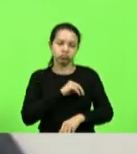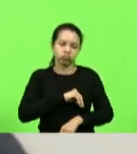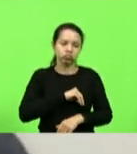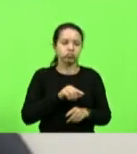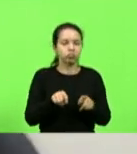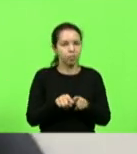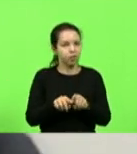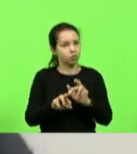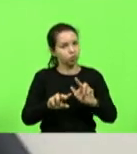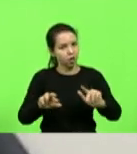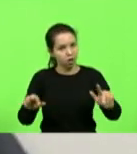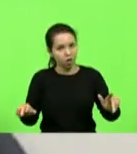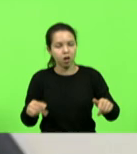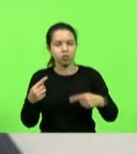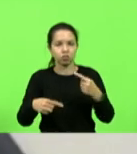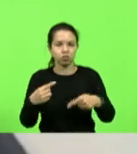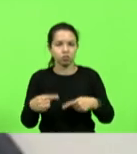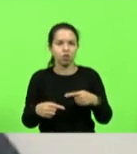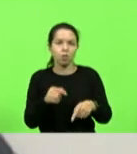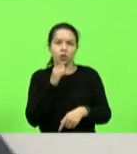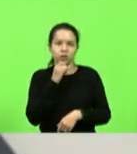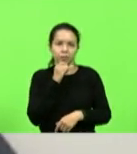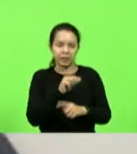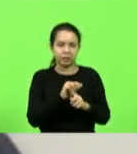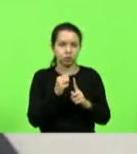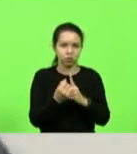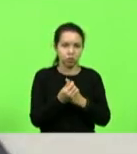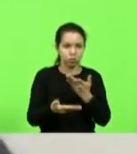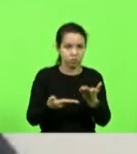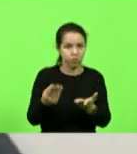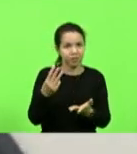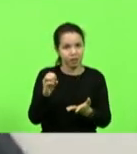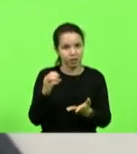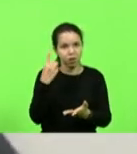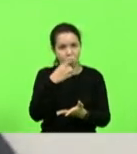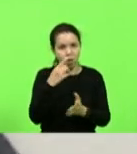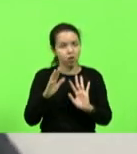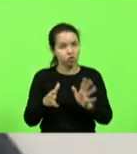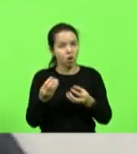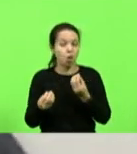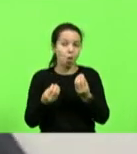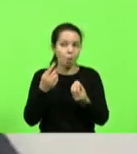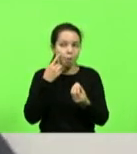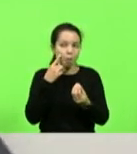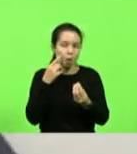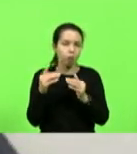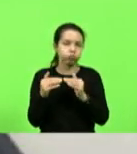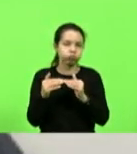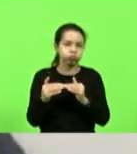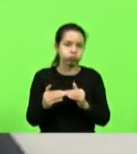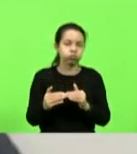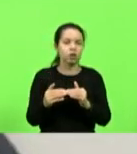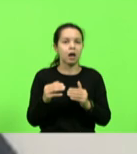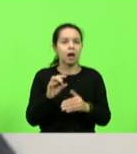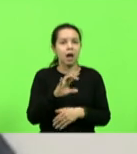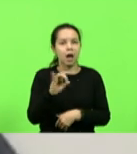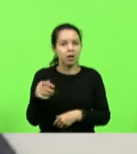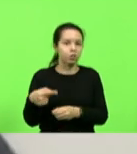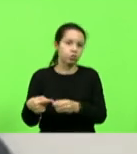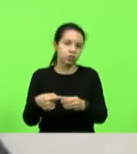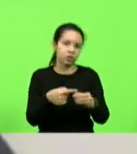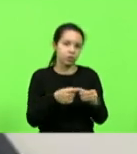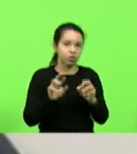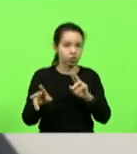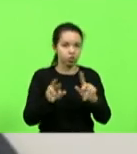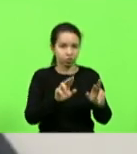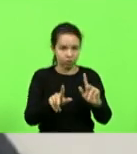tem 30 horas, por exemplo, o assistente social já tem 30 horas, né? Então tem que ver como ele dialoga com isso, né? Cada município tem a sua realidade. Acho que é importante